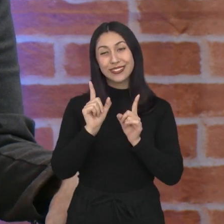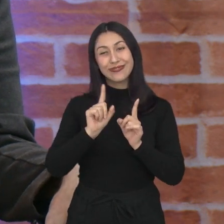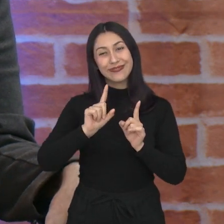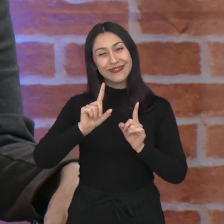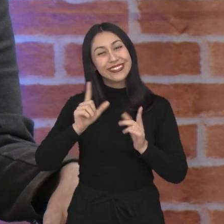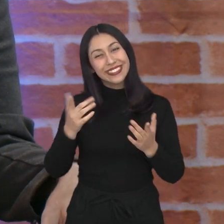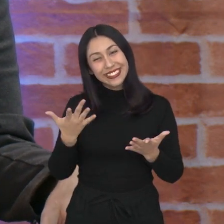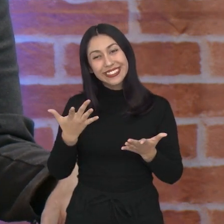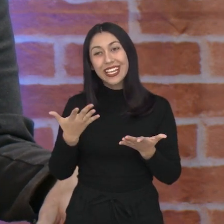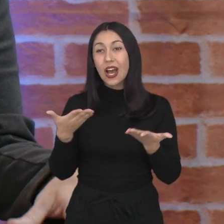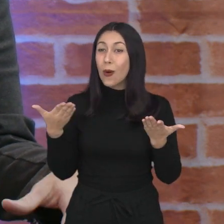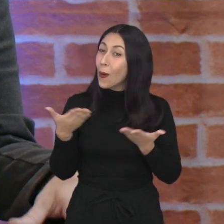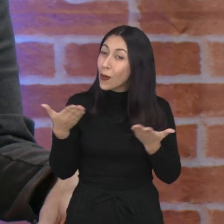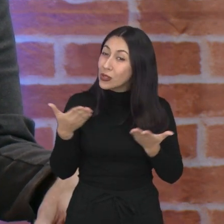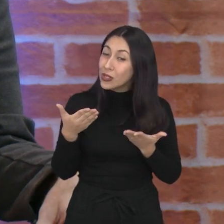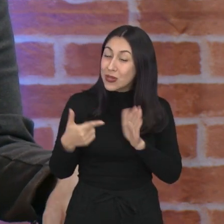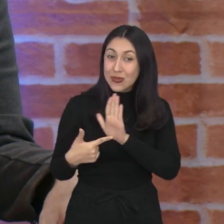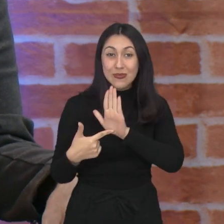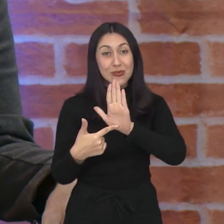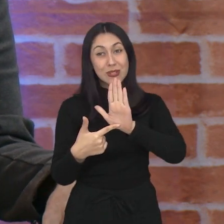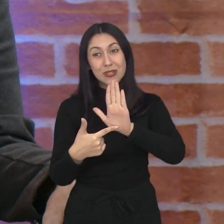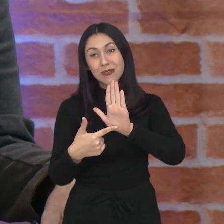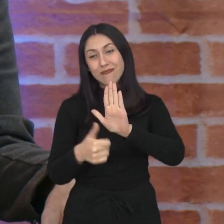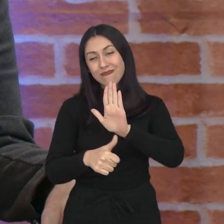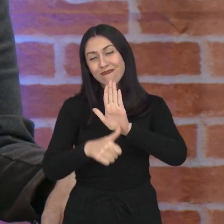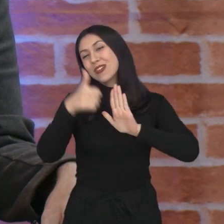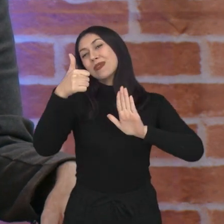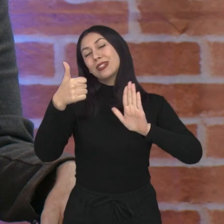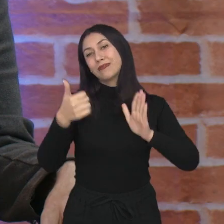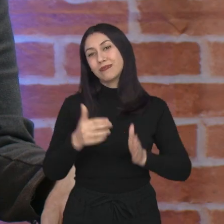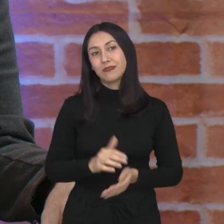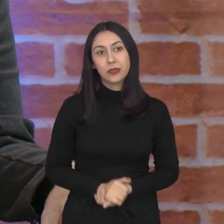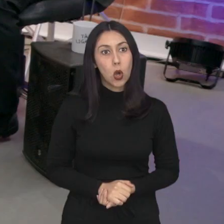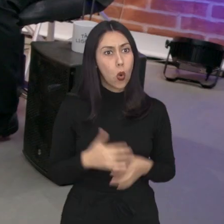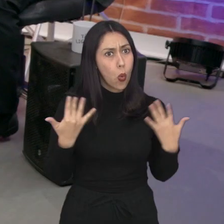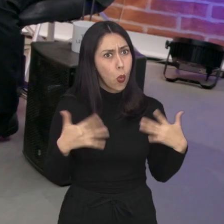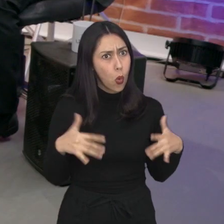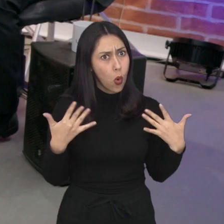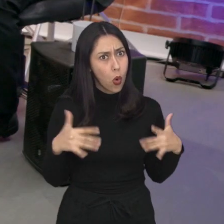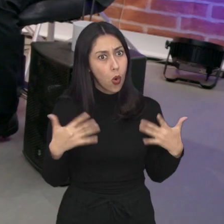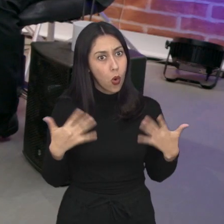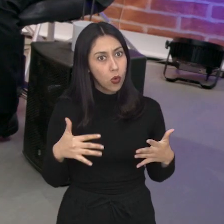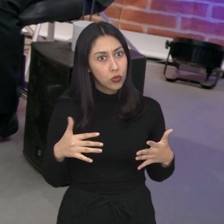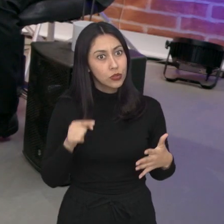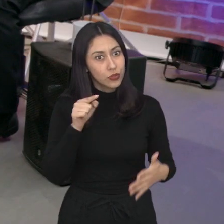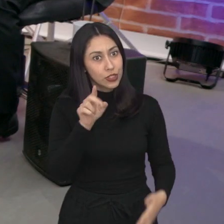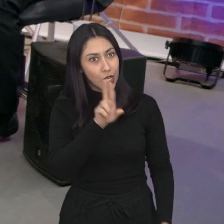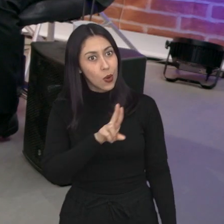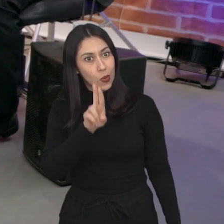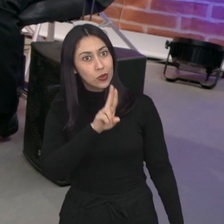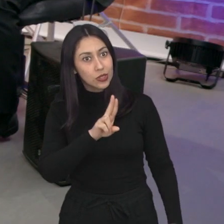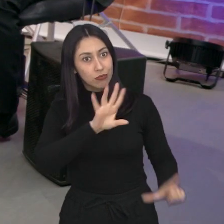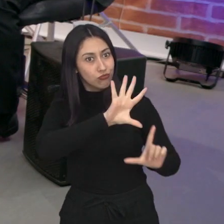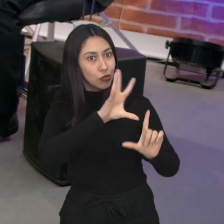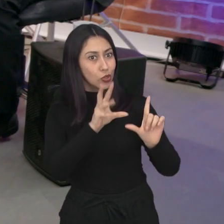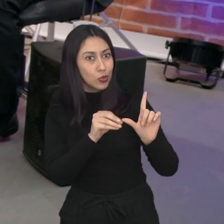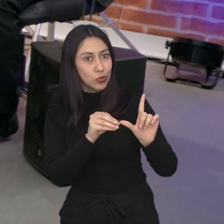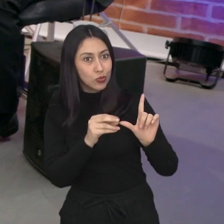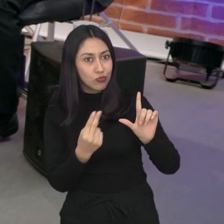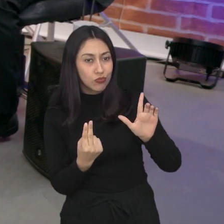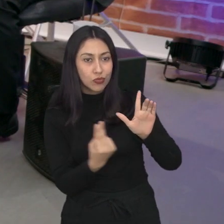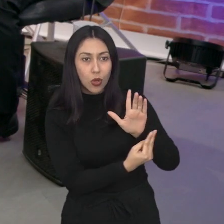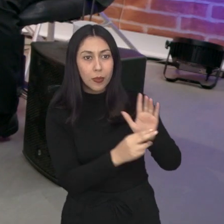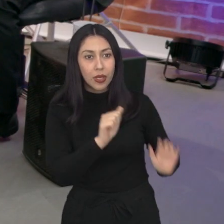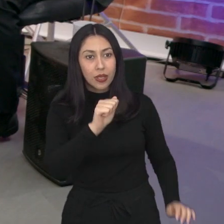Andrício e eu estou admitindo isso publicamente a partir de agora. Caraca, isso você usa nos seus cartoons, tal? Você assina